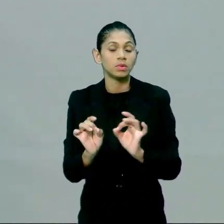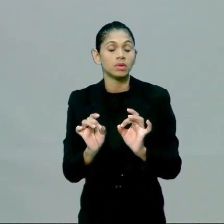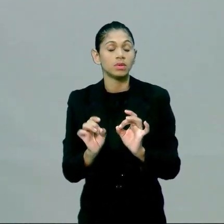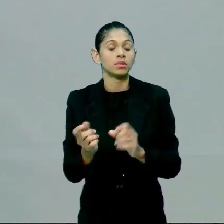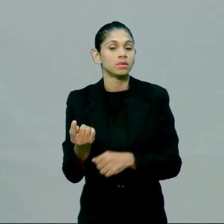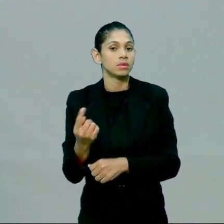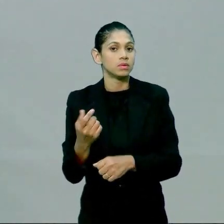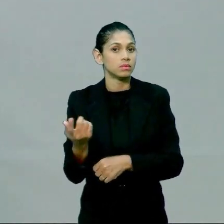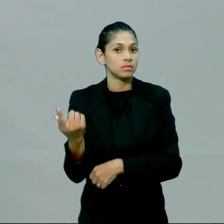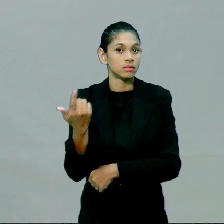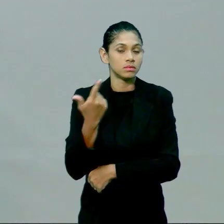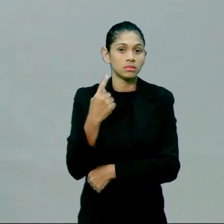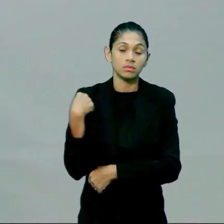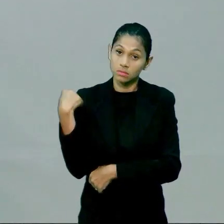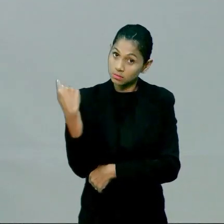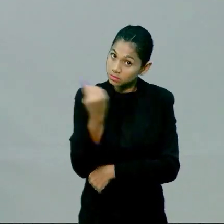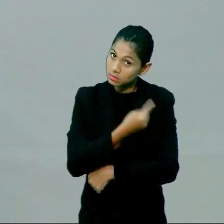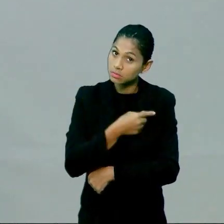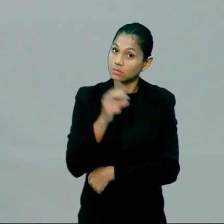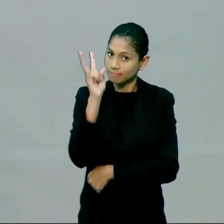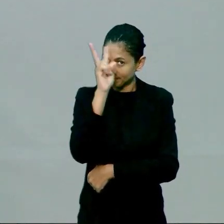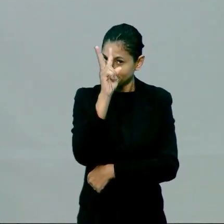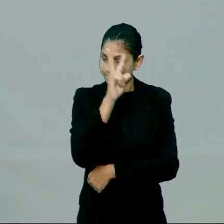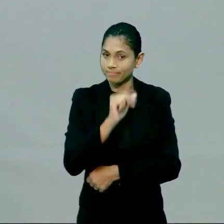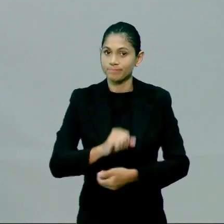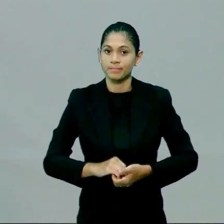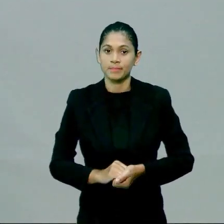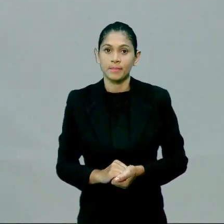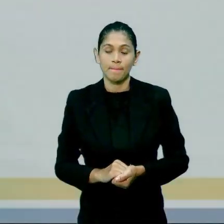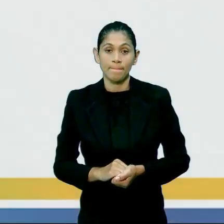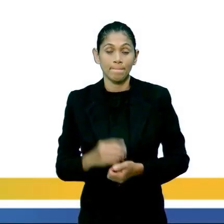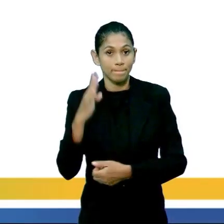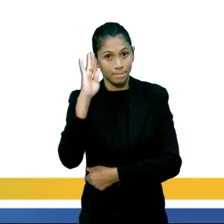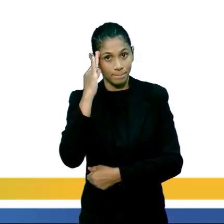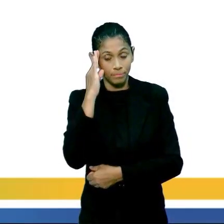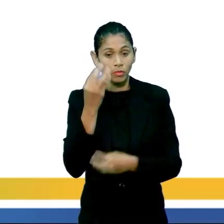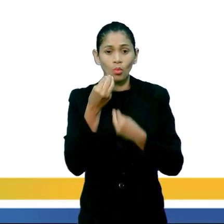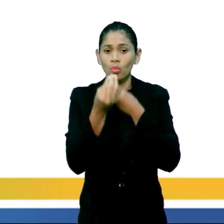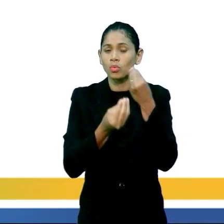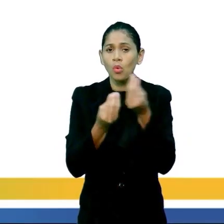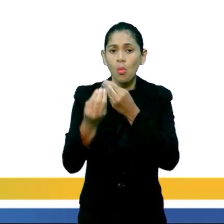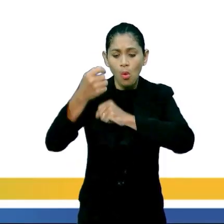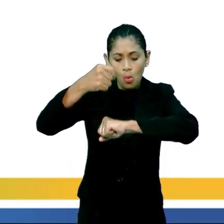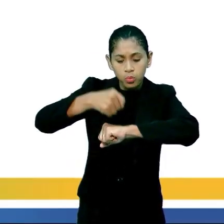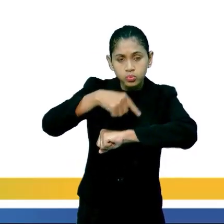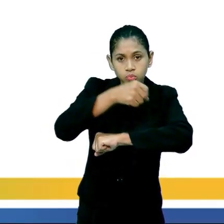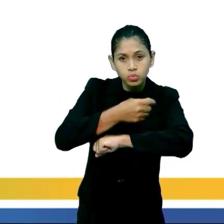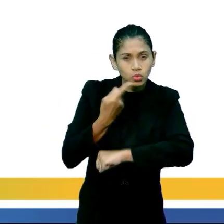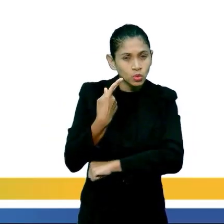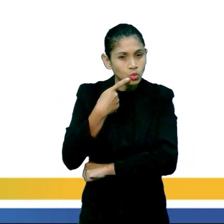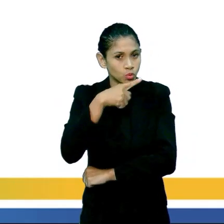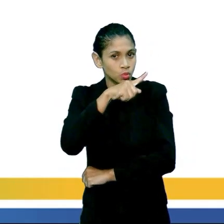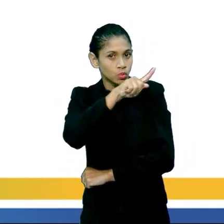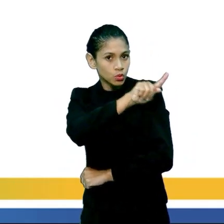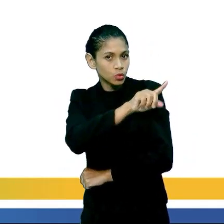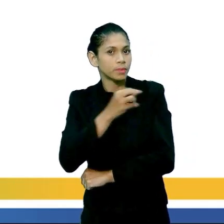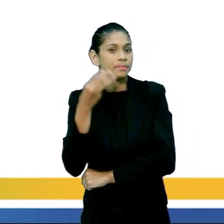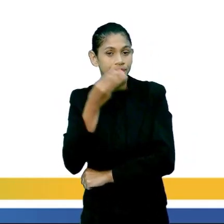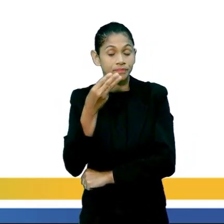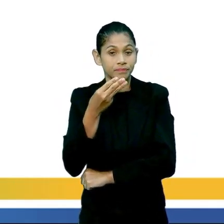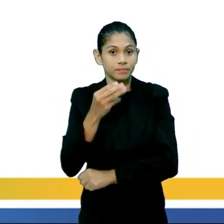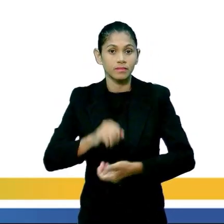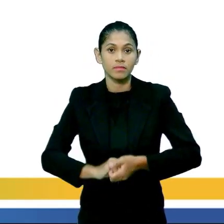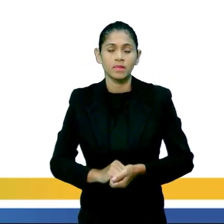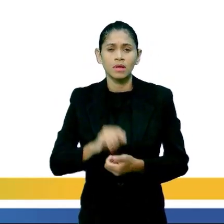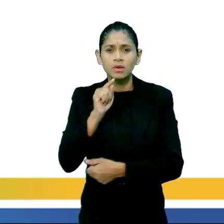também. Vamos entender então como que era o cultivo e como que era a exploração. Você se lembra do plantation,